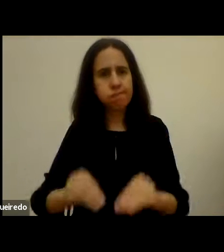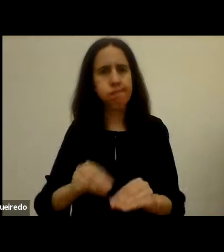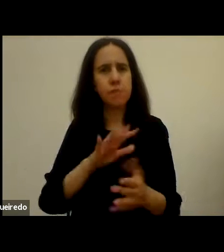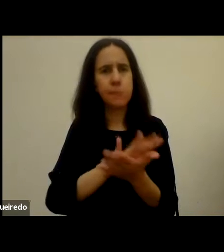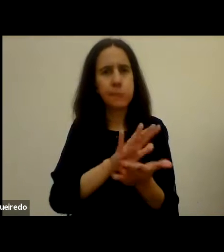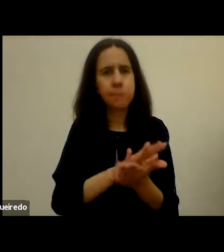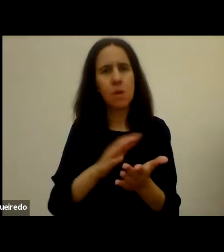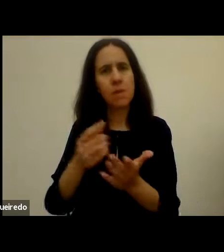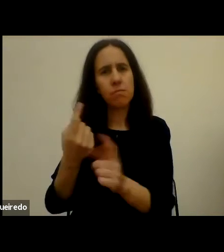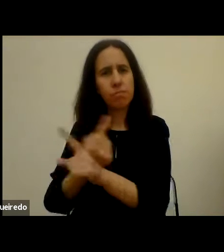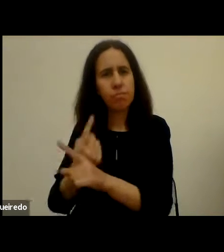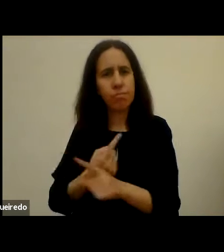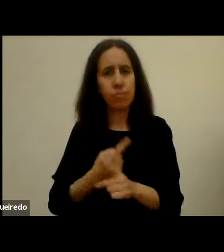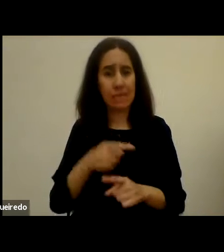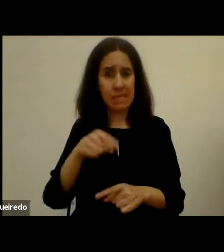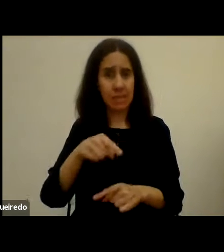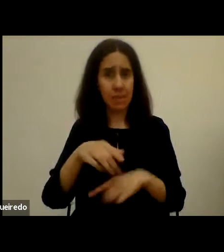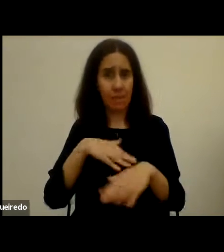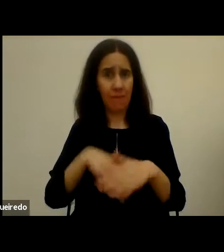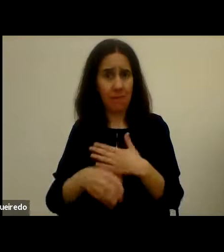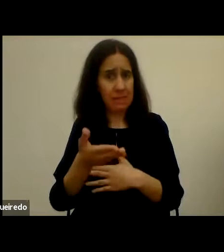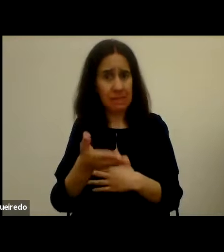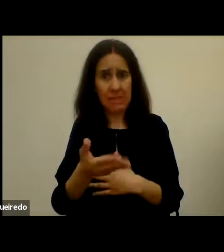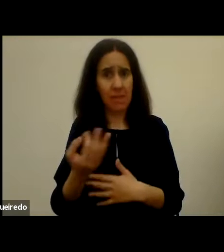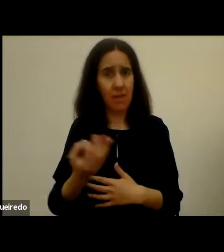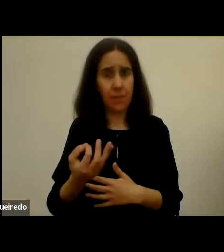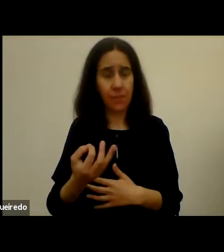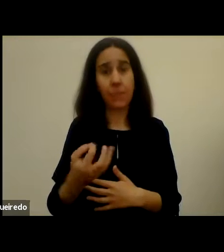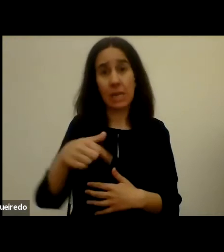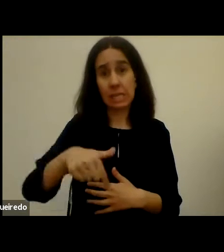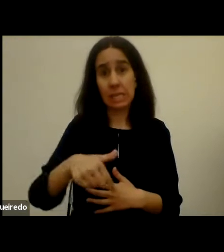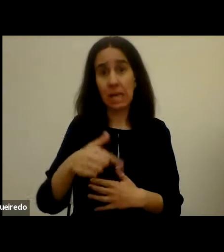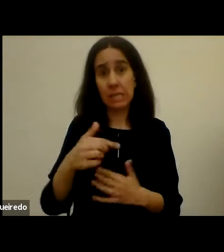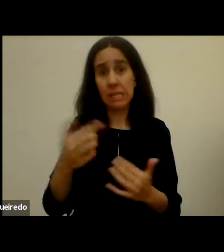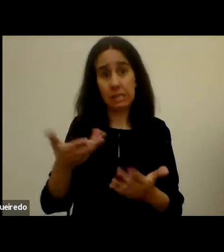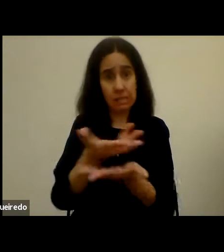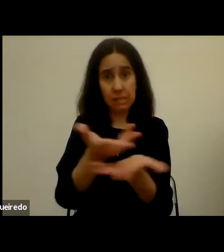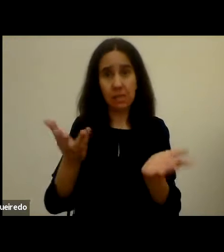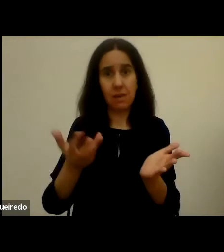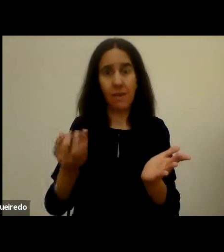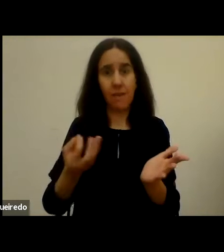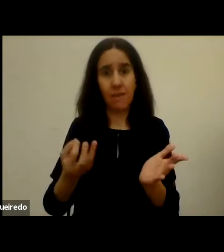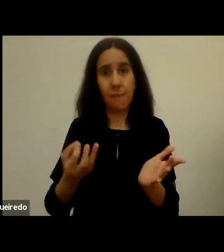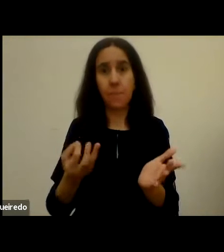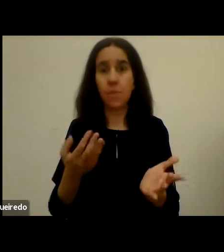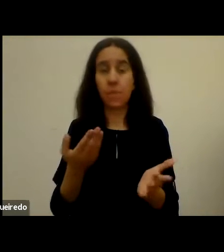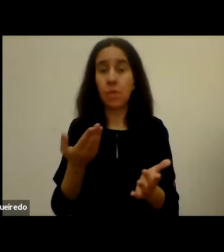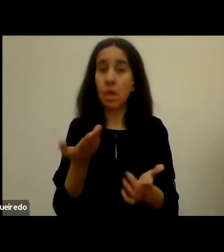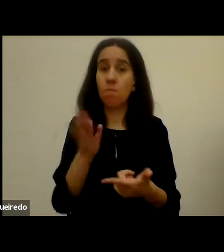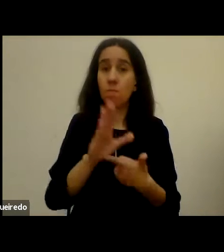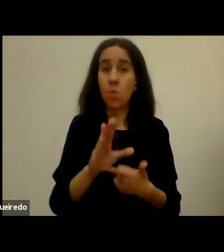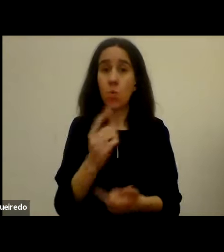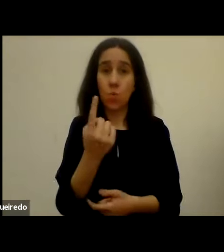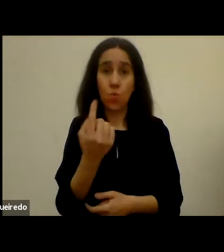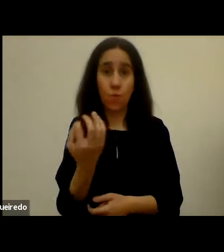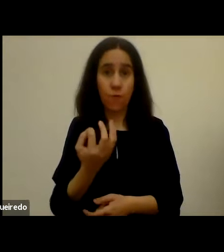instrumentos. Esta própria ação em que aqui estamos é um desses